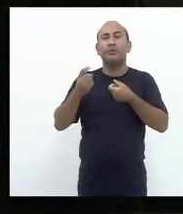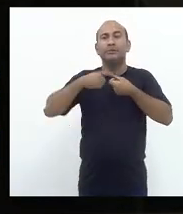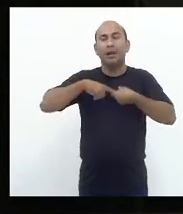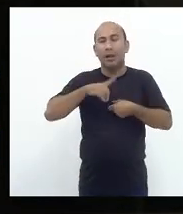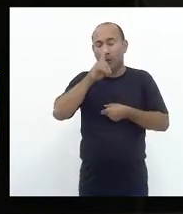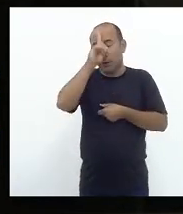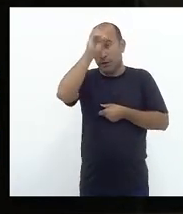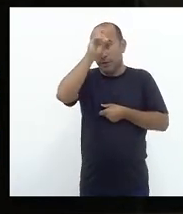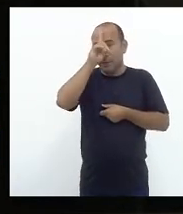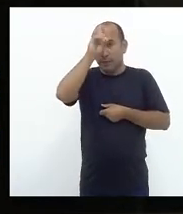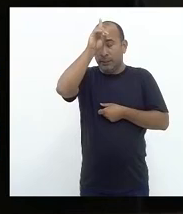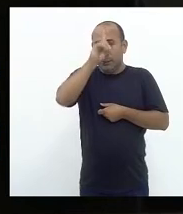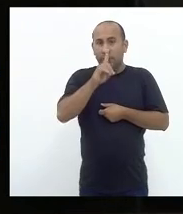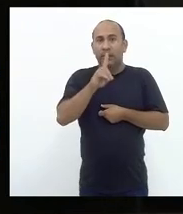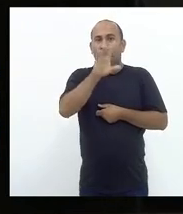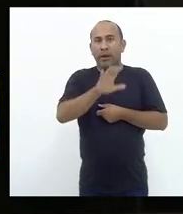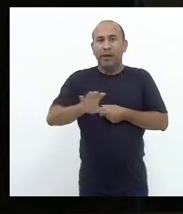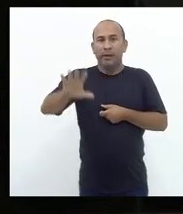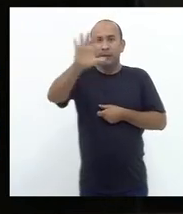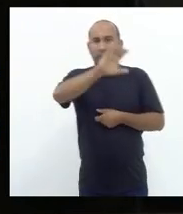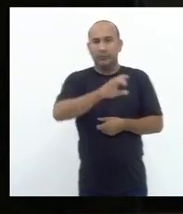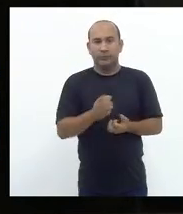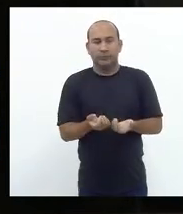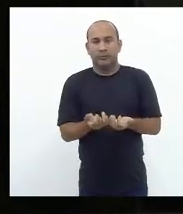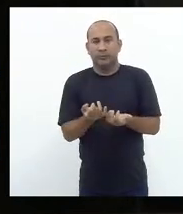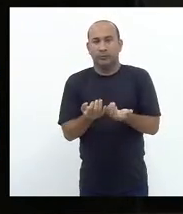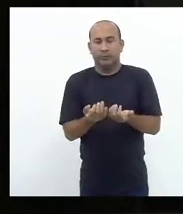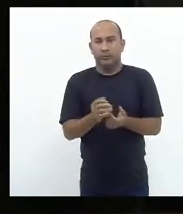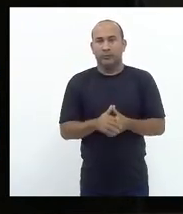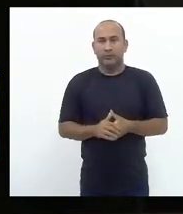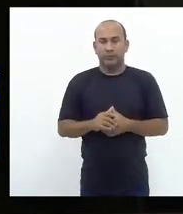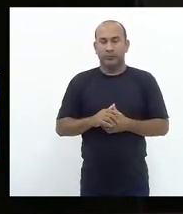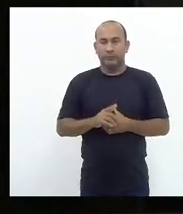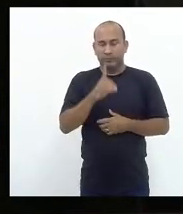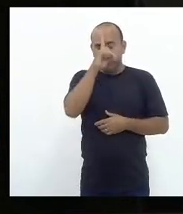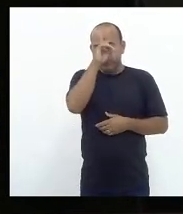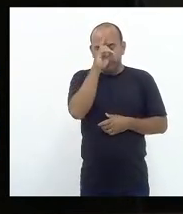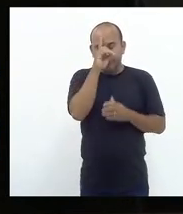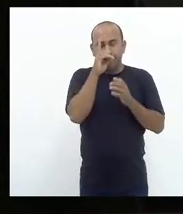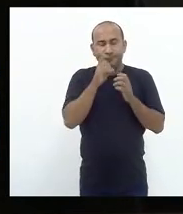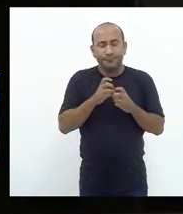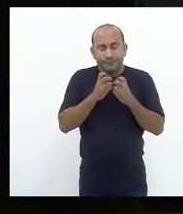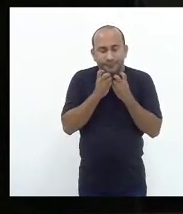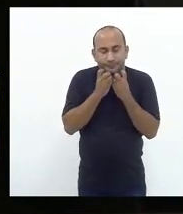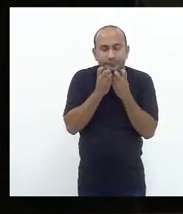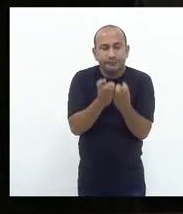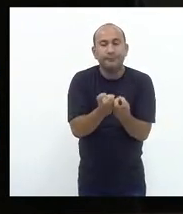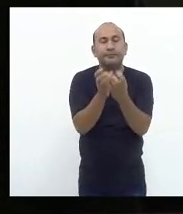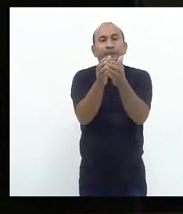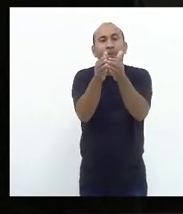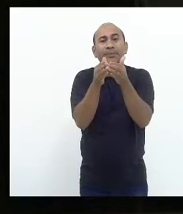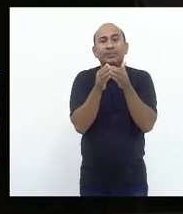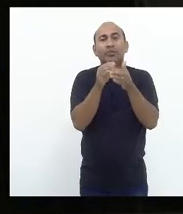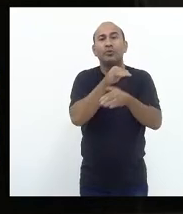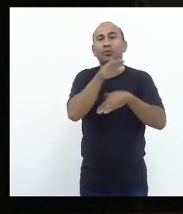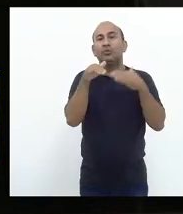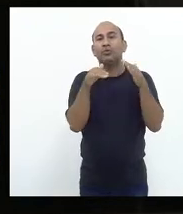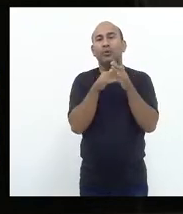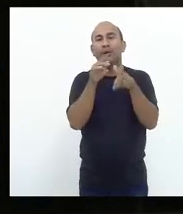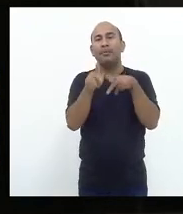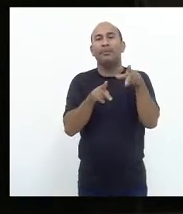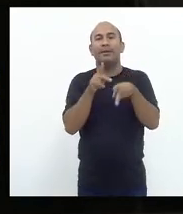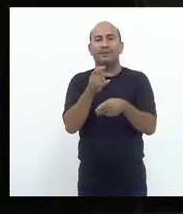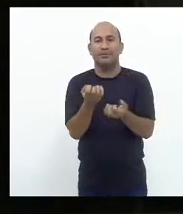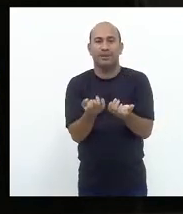Hospital Regional de Queimados. Esse hospital é um clamor de toda a população queimadense,